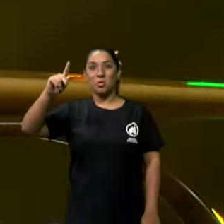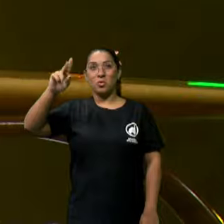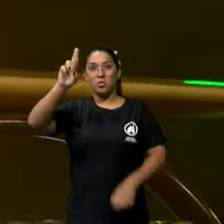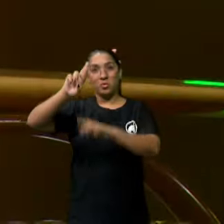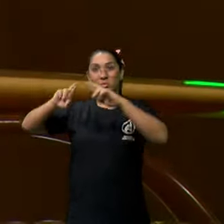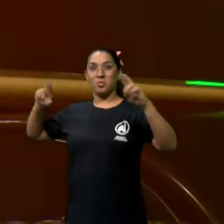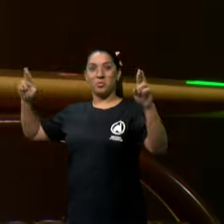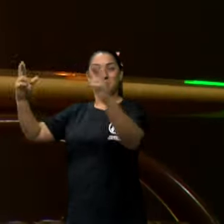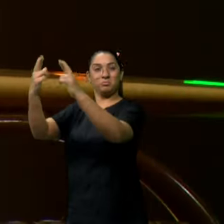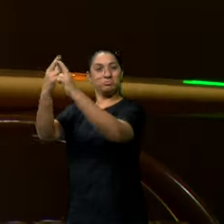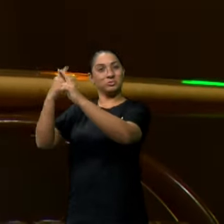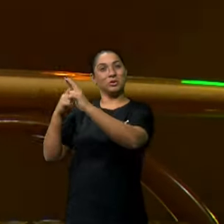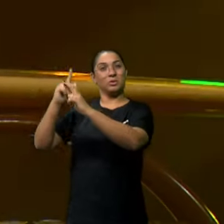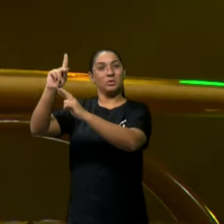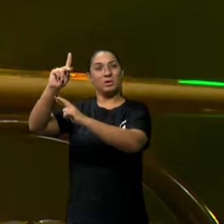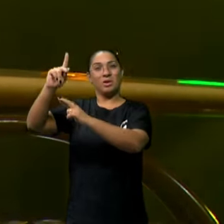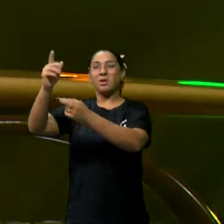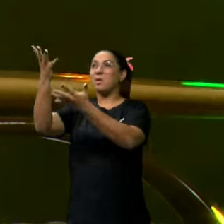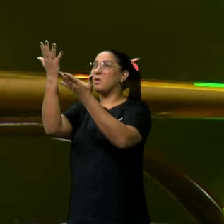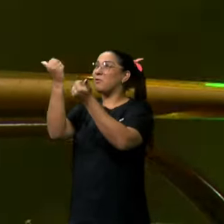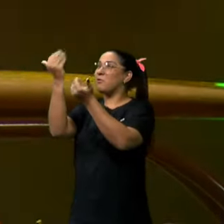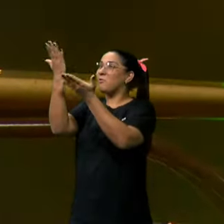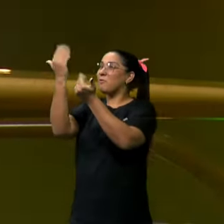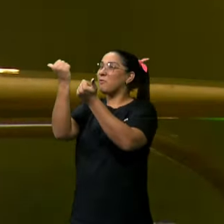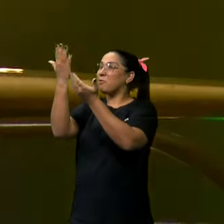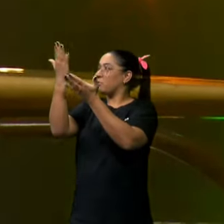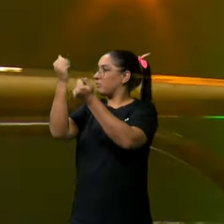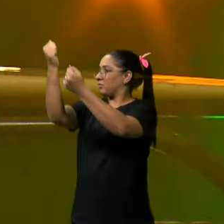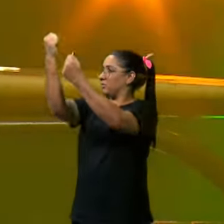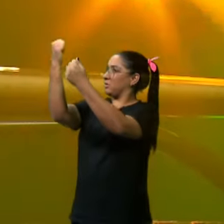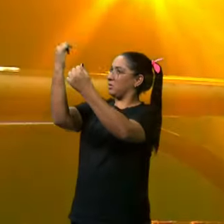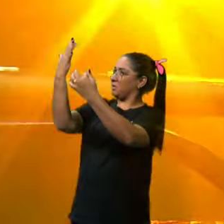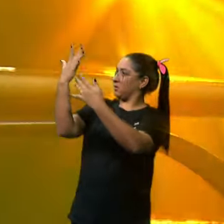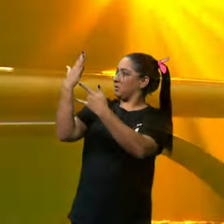parou como abaixar vai derramando Esse óleo agora